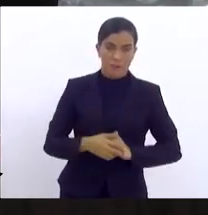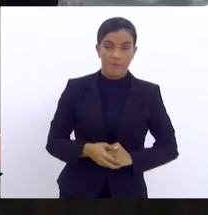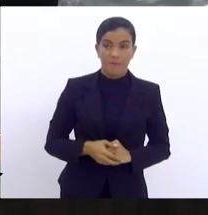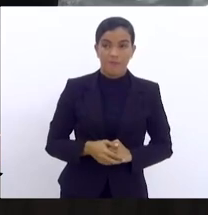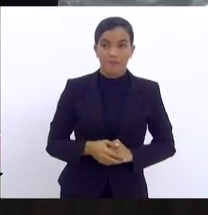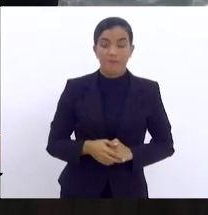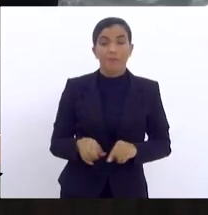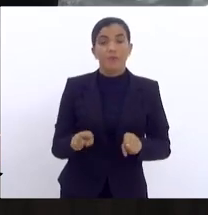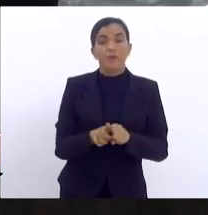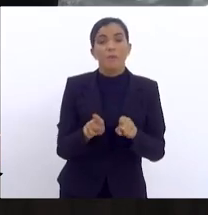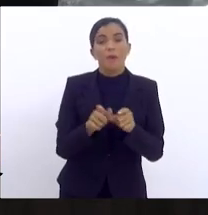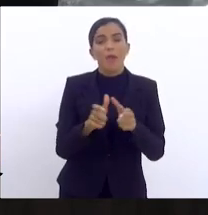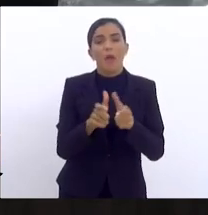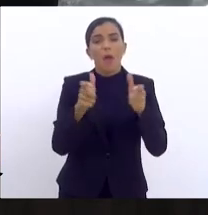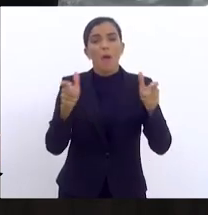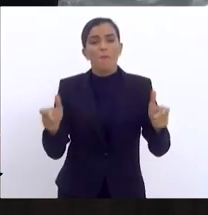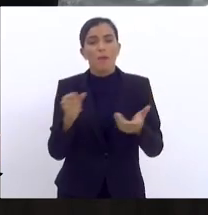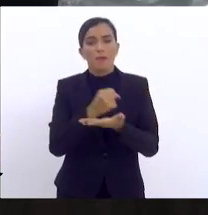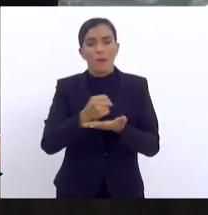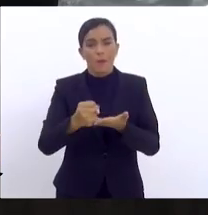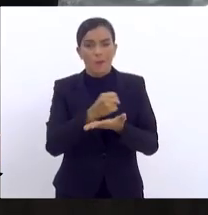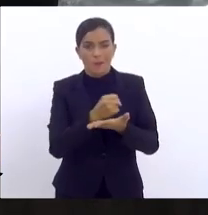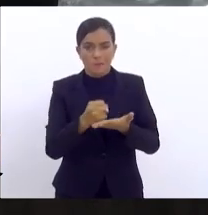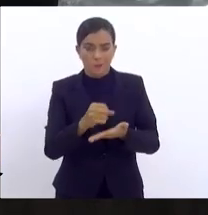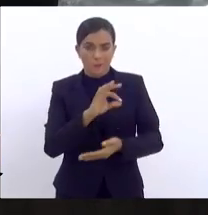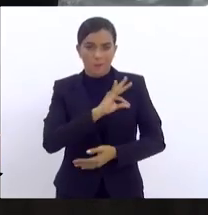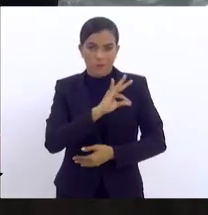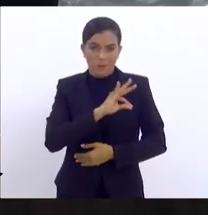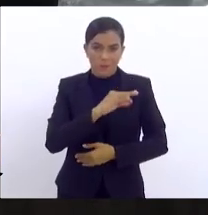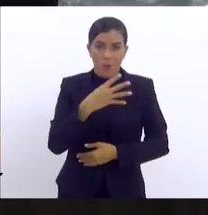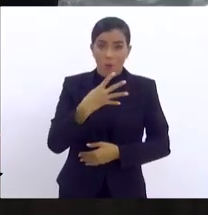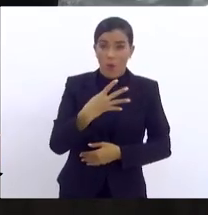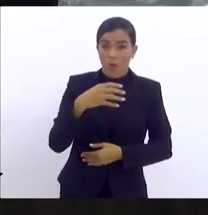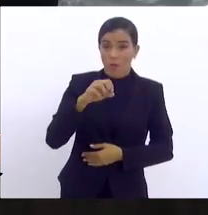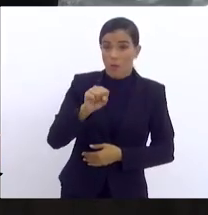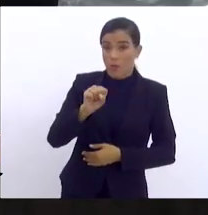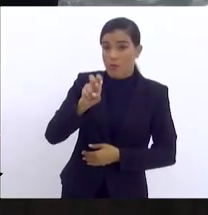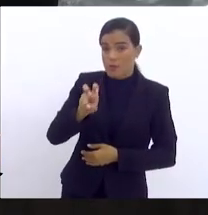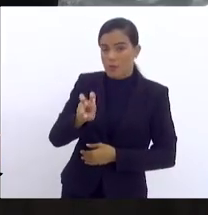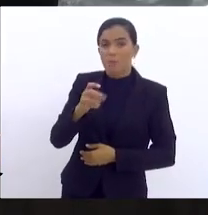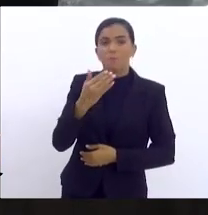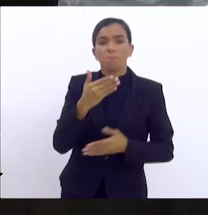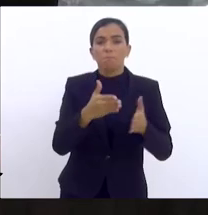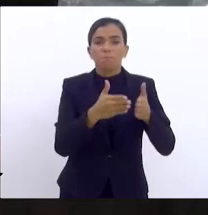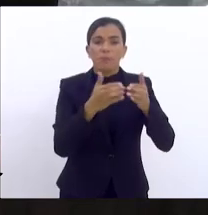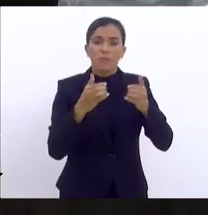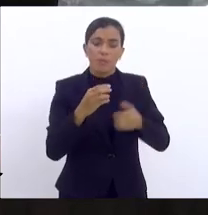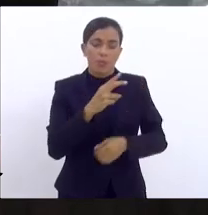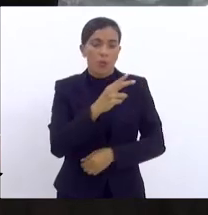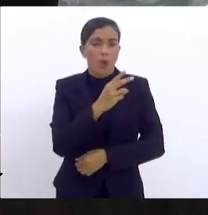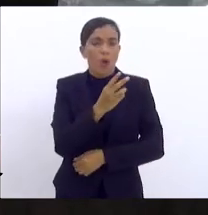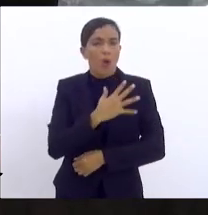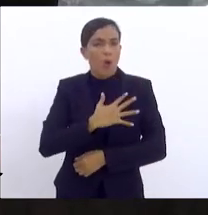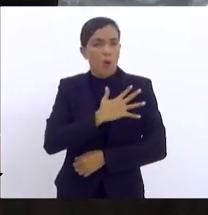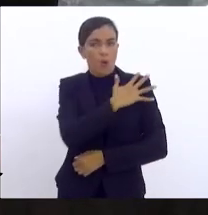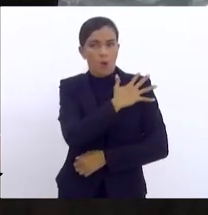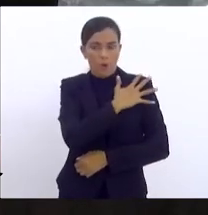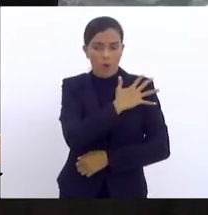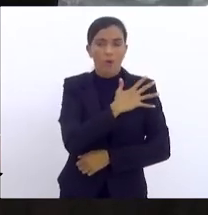aumenta do efetivo quatro quatro oito cinco pedindo ao coronel comandante da Polícia militarmente